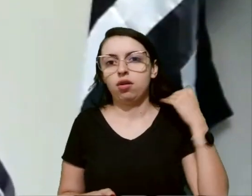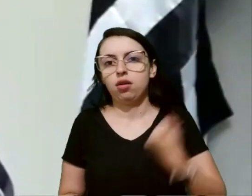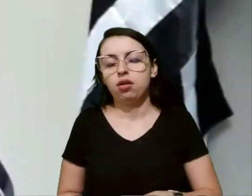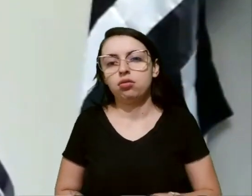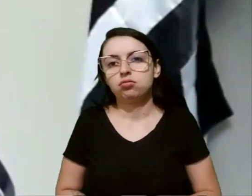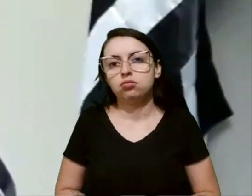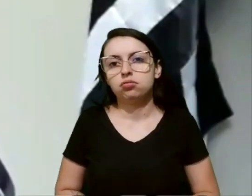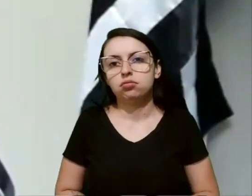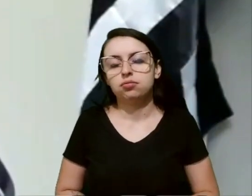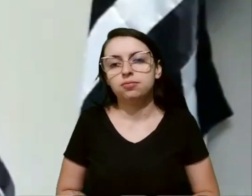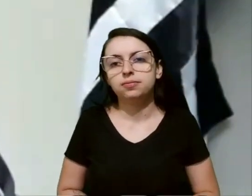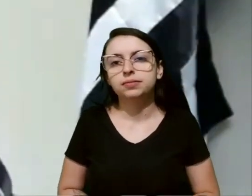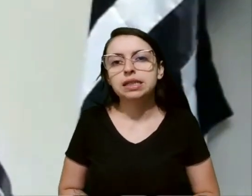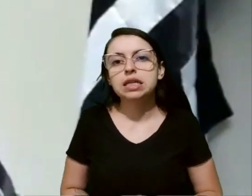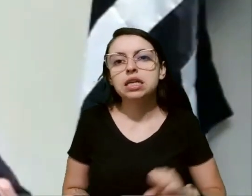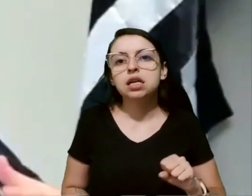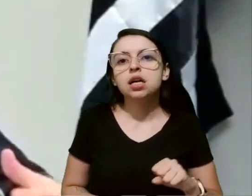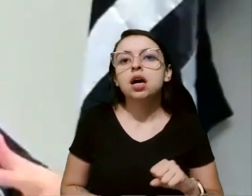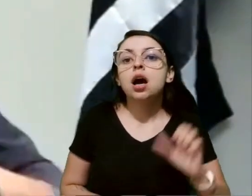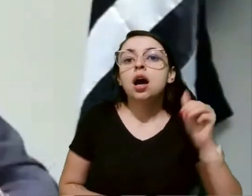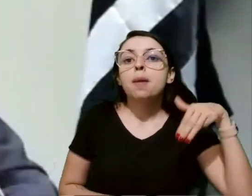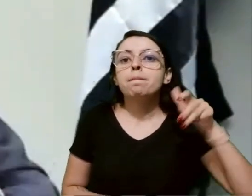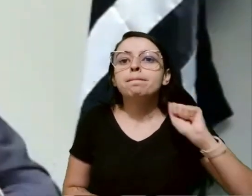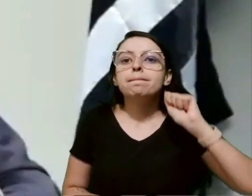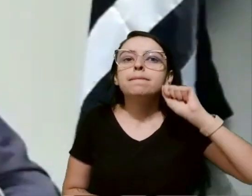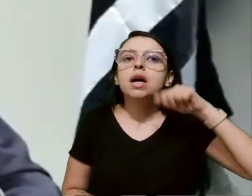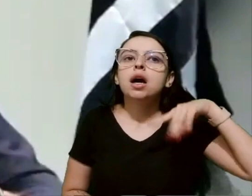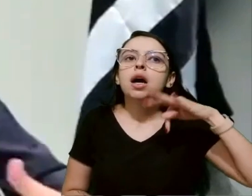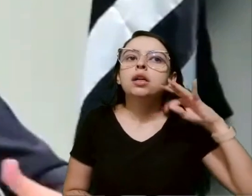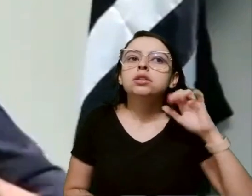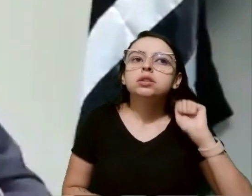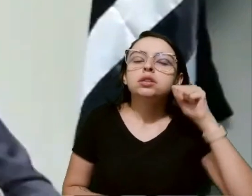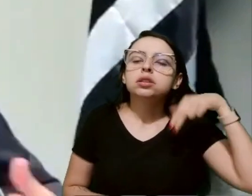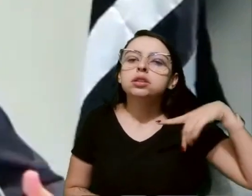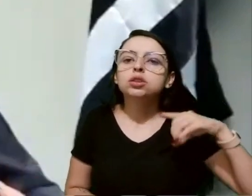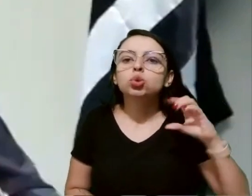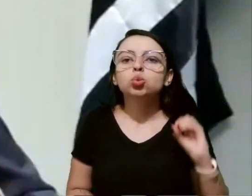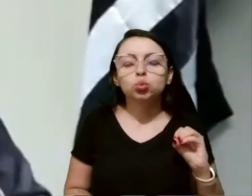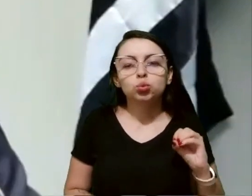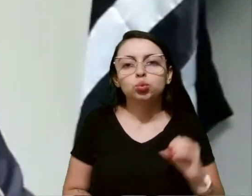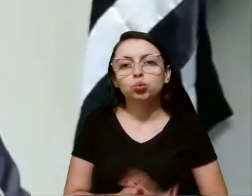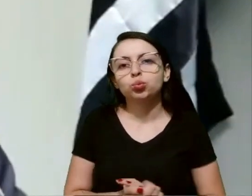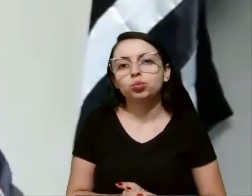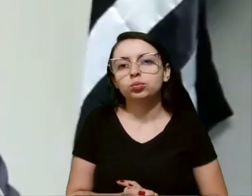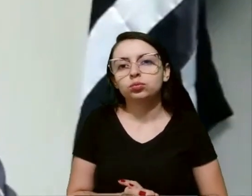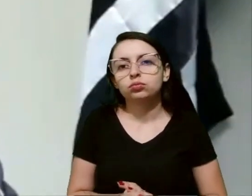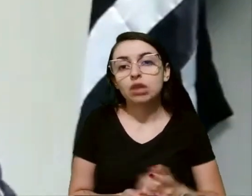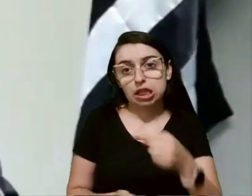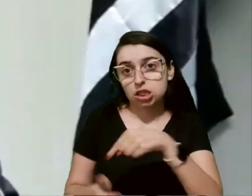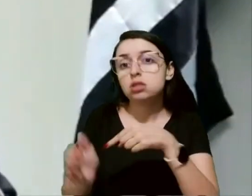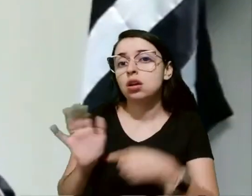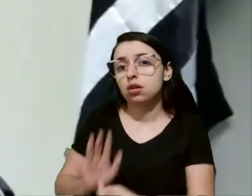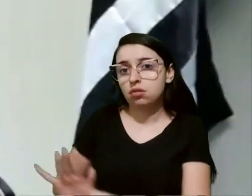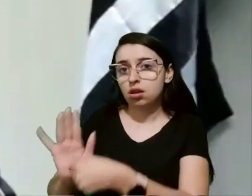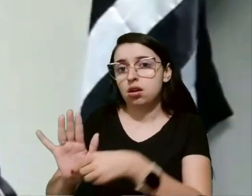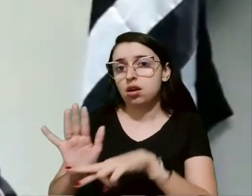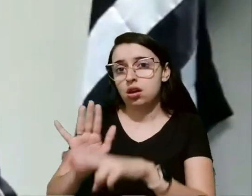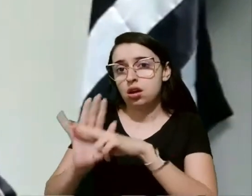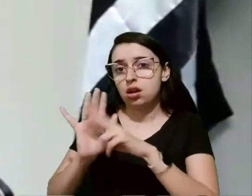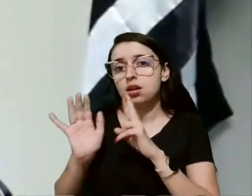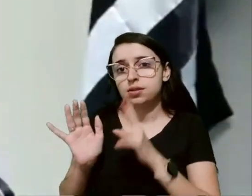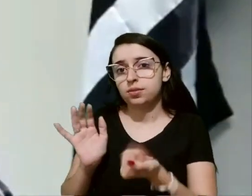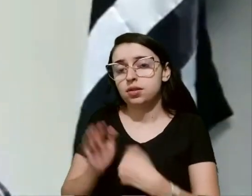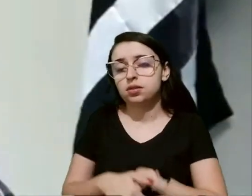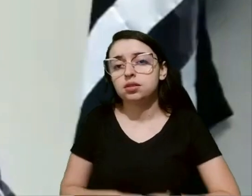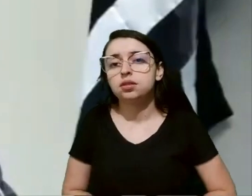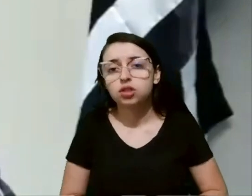em cada sociedade, o que mostra que existem outros fatores sociais que influenciam naquela taxa, no fenômeno e aí